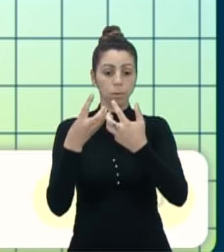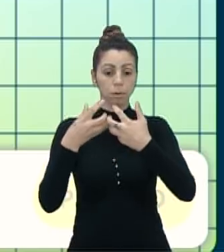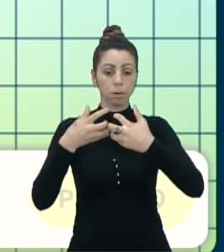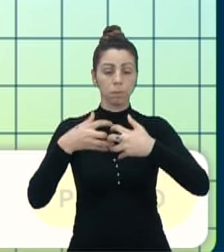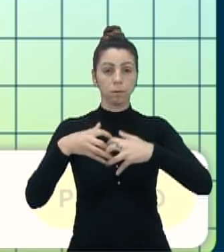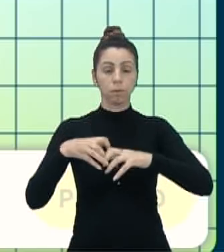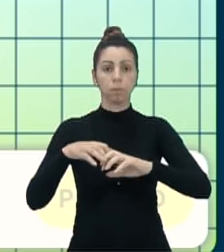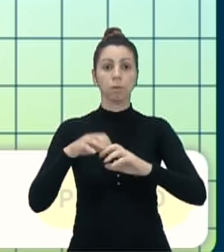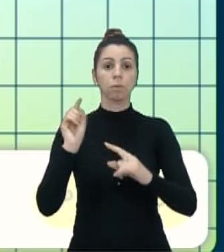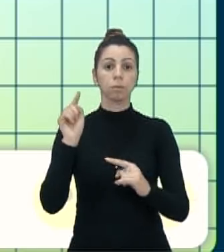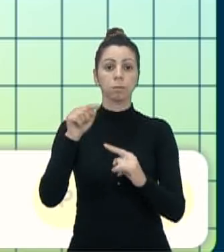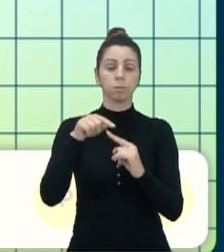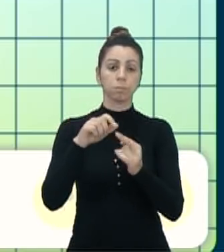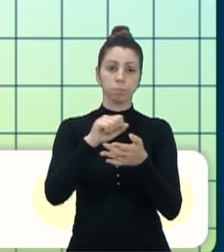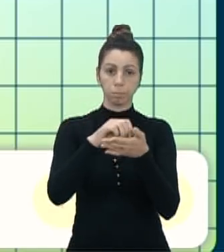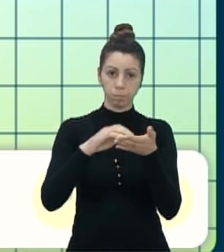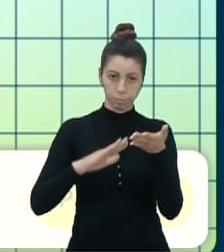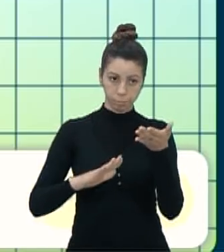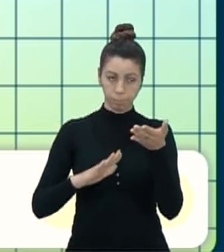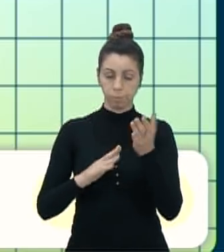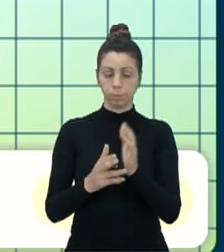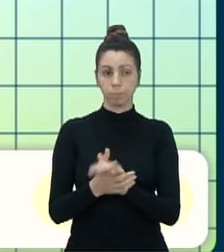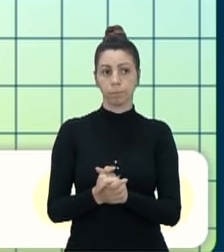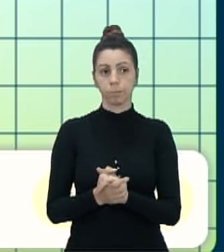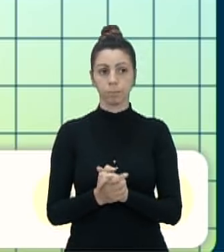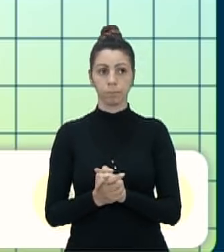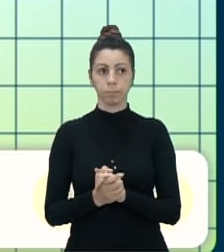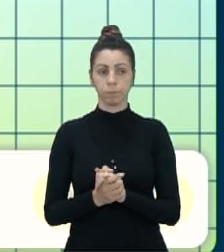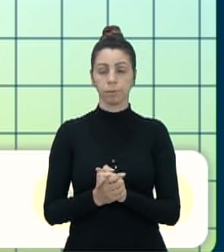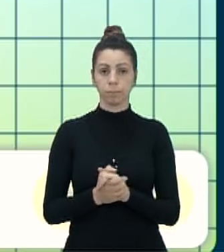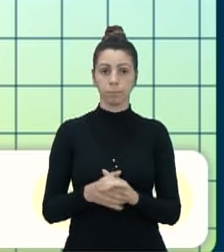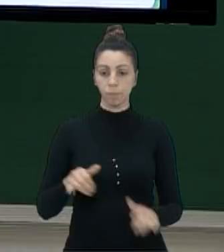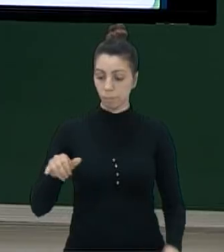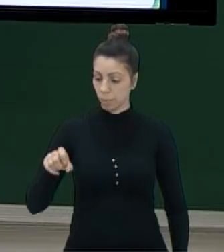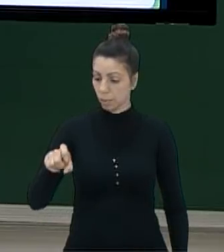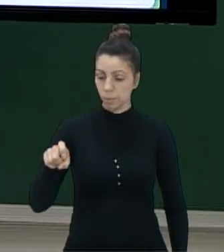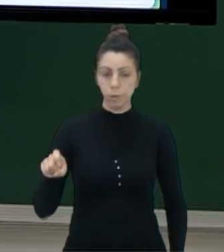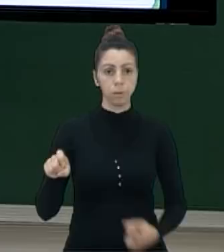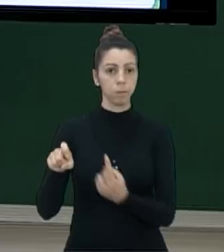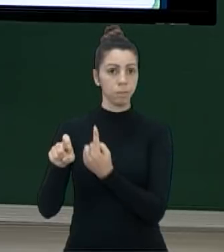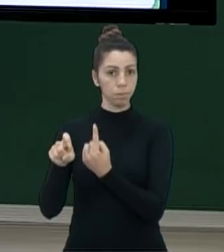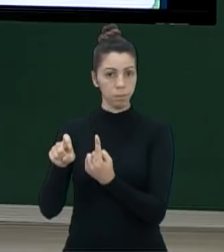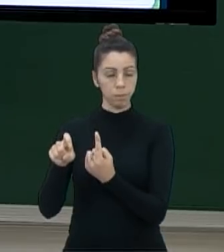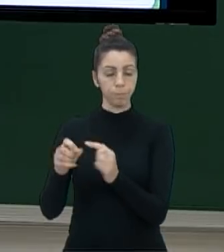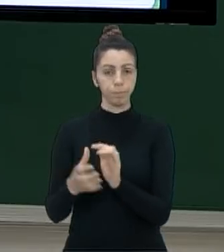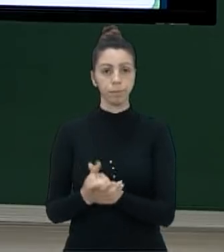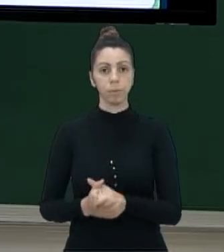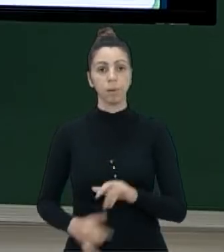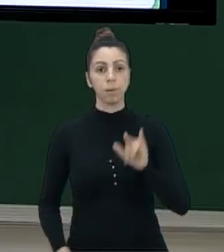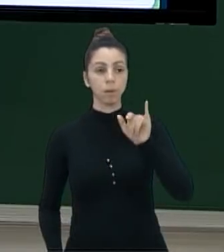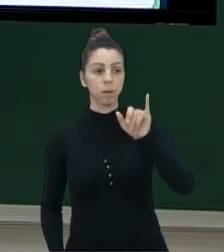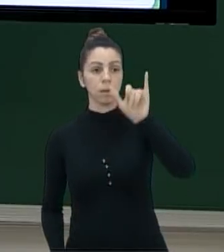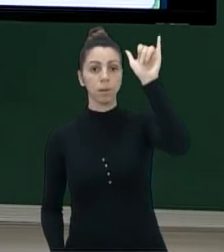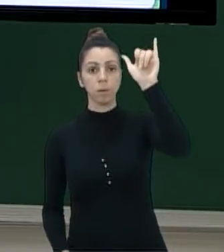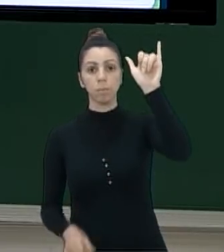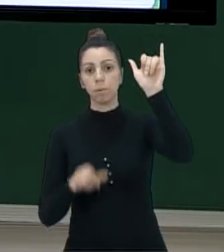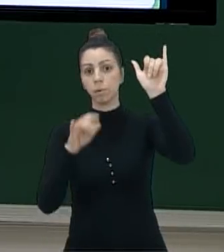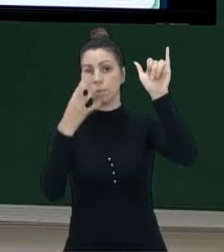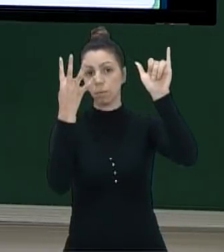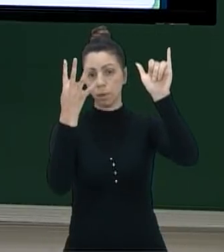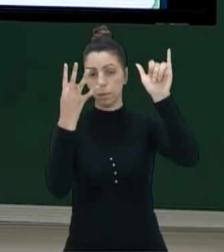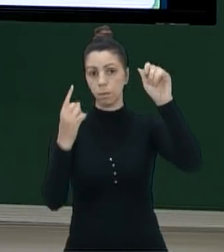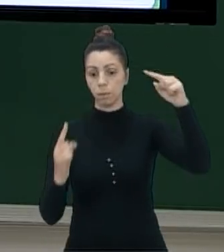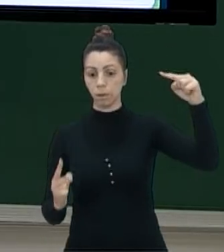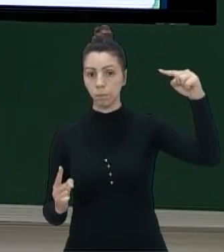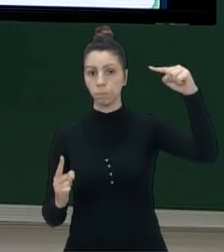propósito da atividade. Então, ele passou que o ponto X é 1 e o Y é o 4.